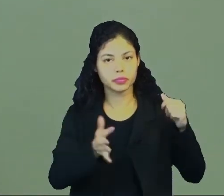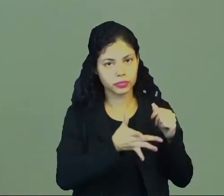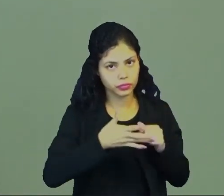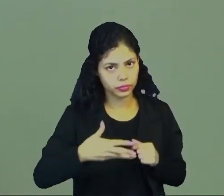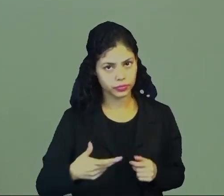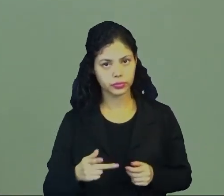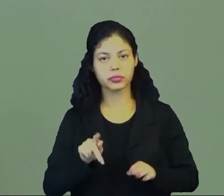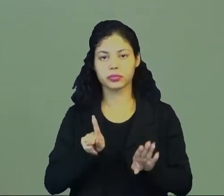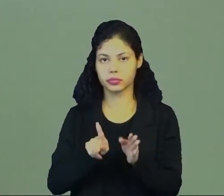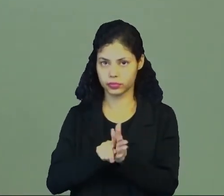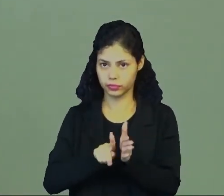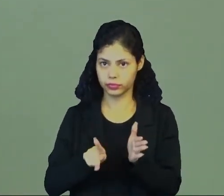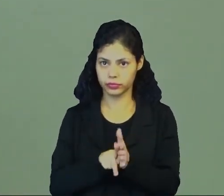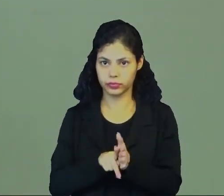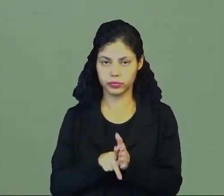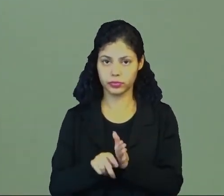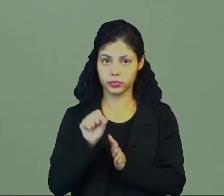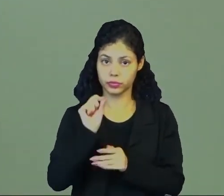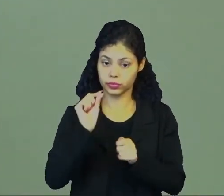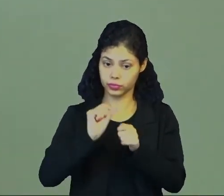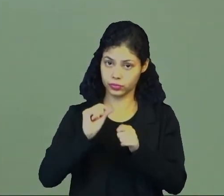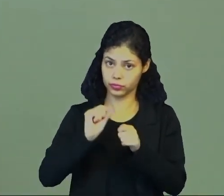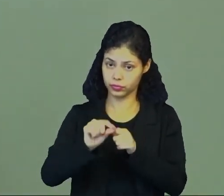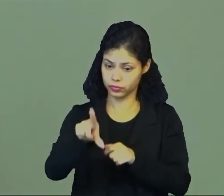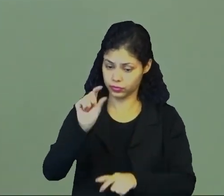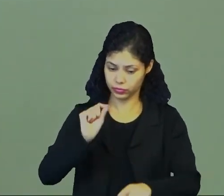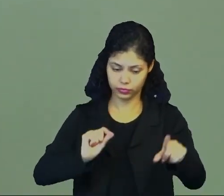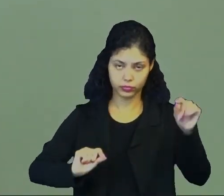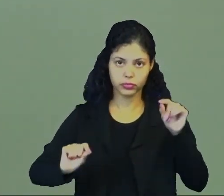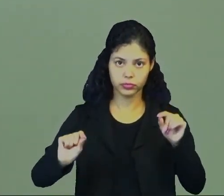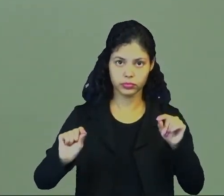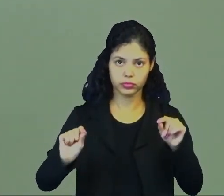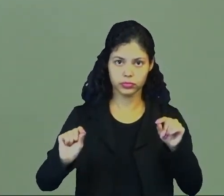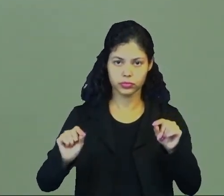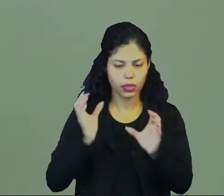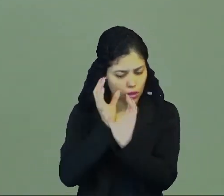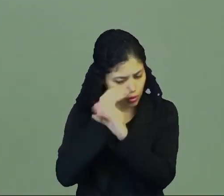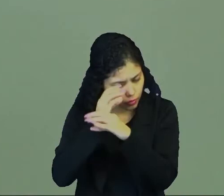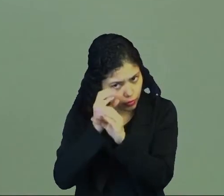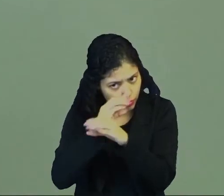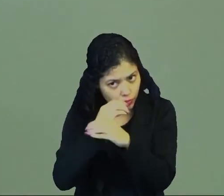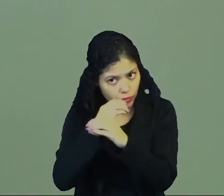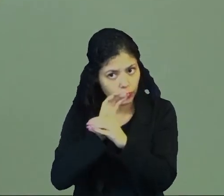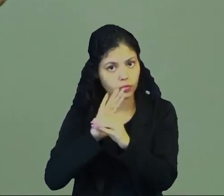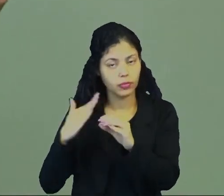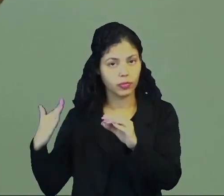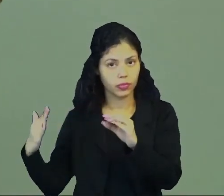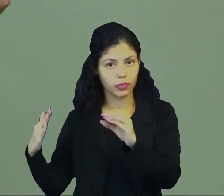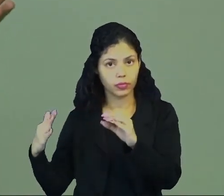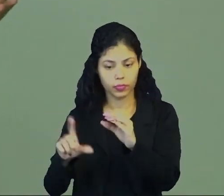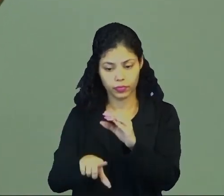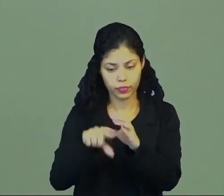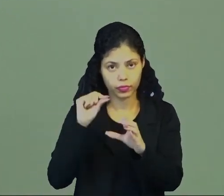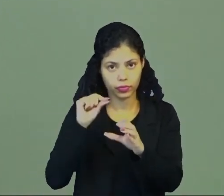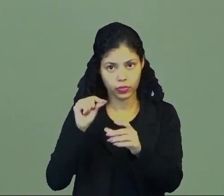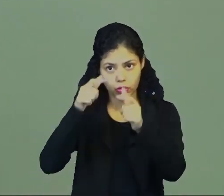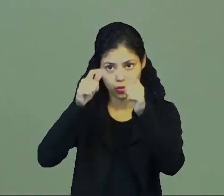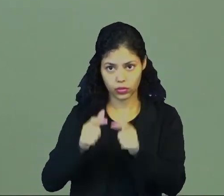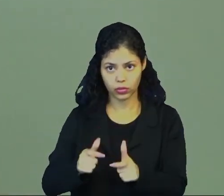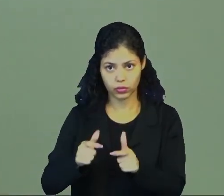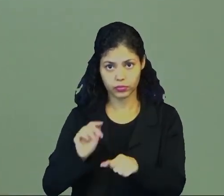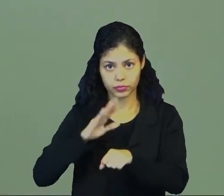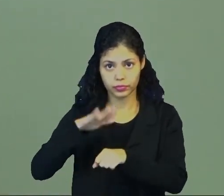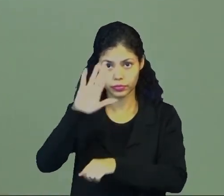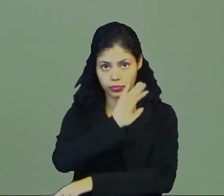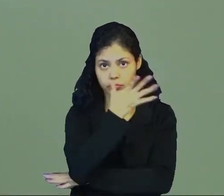de peixe que foi aí, nesse caso, feita uma seleção aí mais artificial, né? E quando se coloca esse peixe em um ambiente